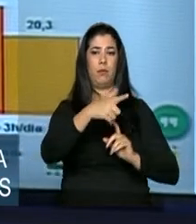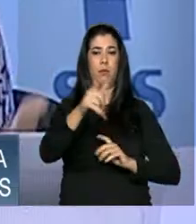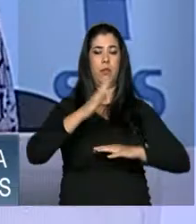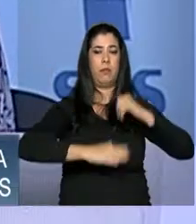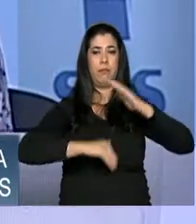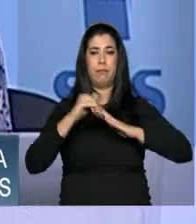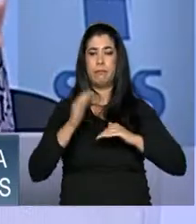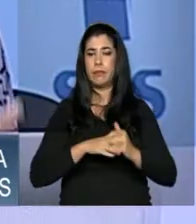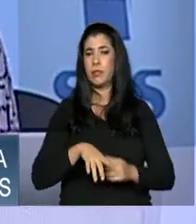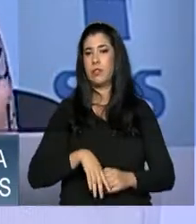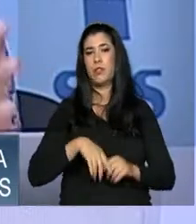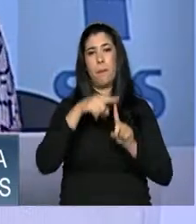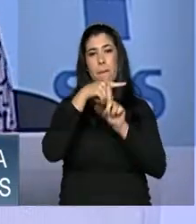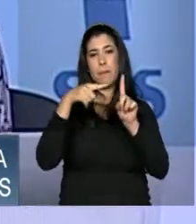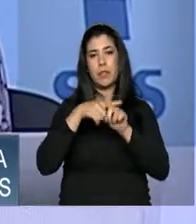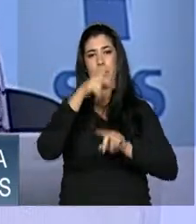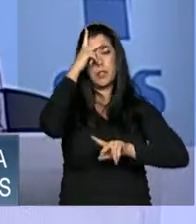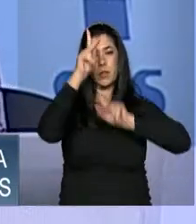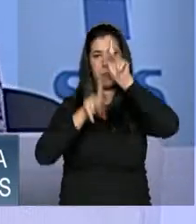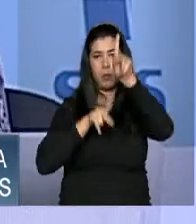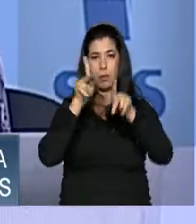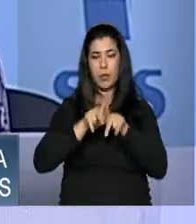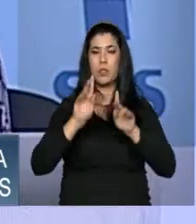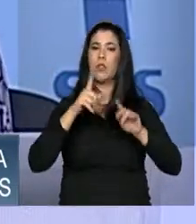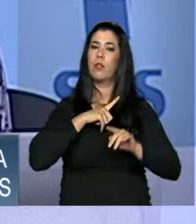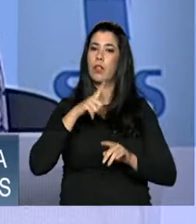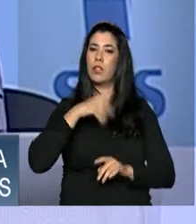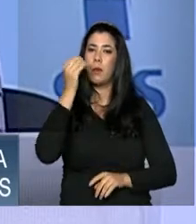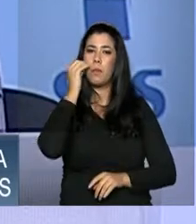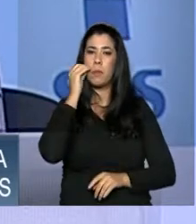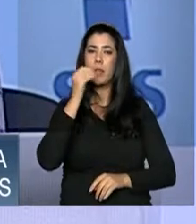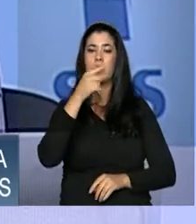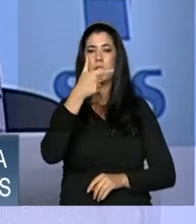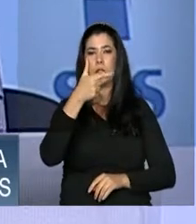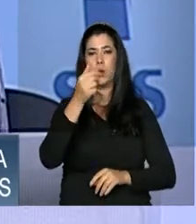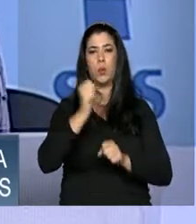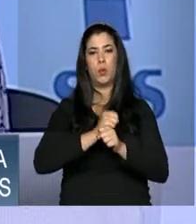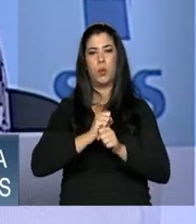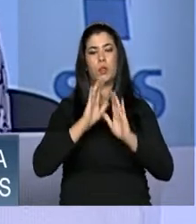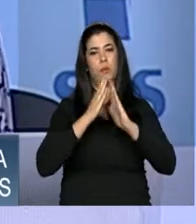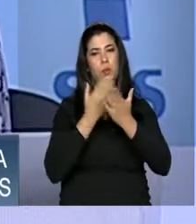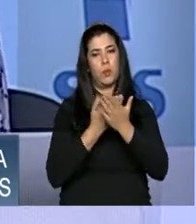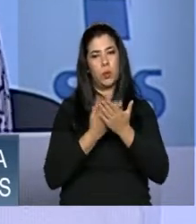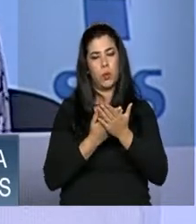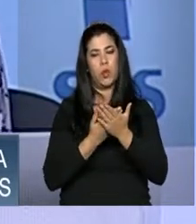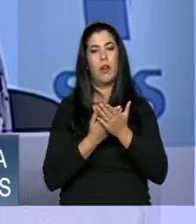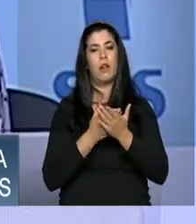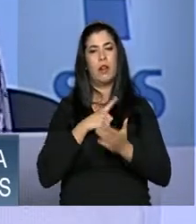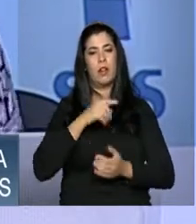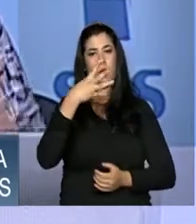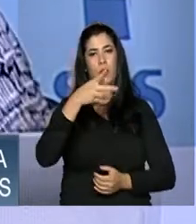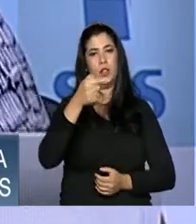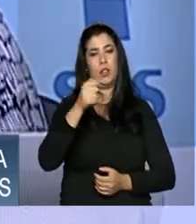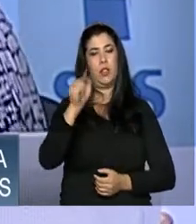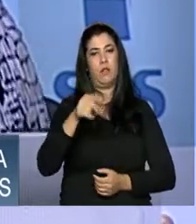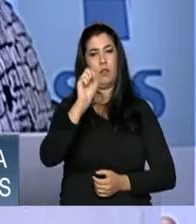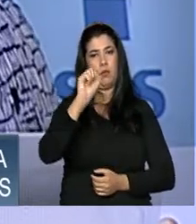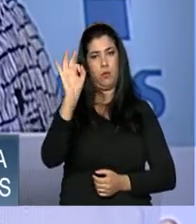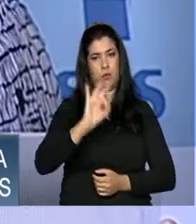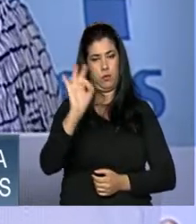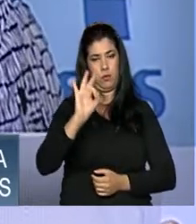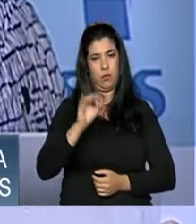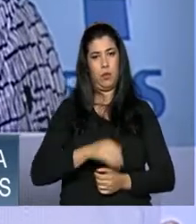física. Então, praticamente metade da população com escolaridade pratica atividade física no tempo livre, 47,8%.